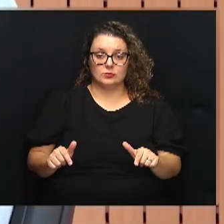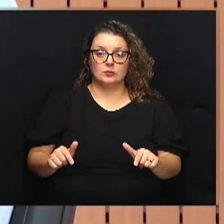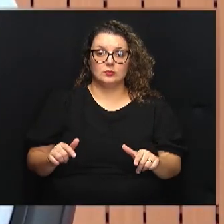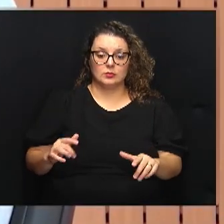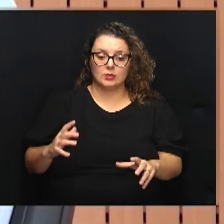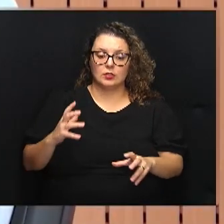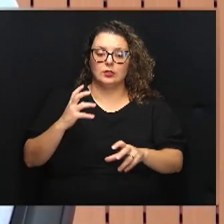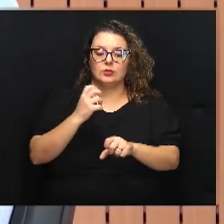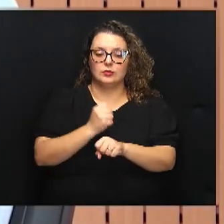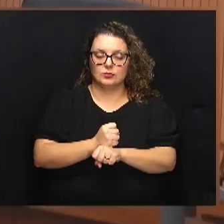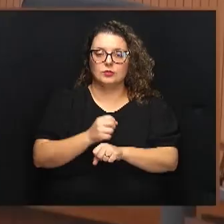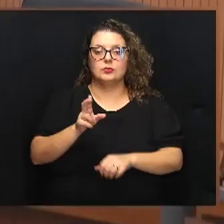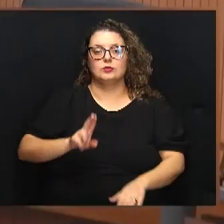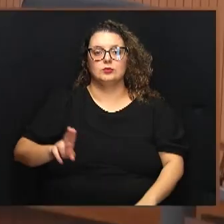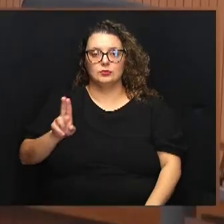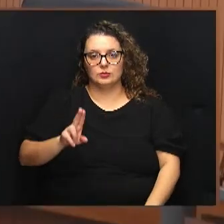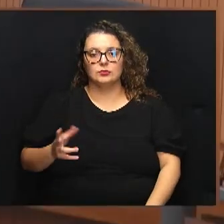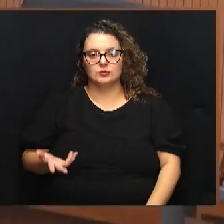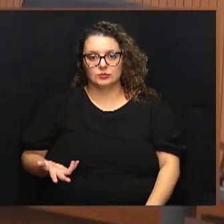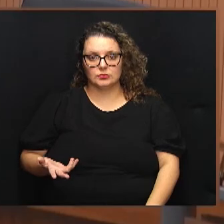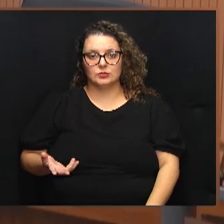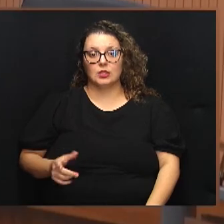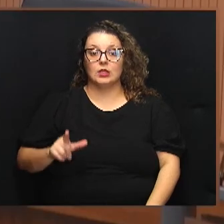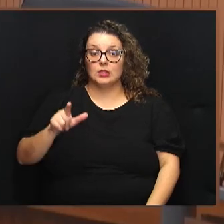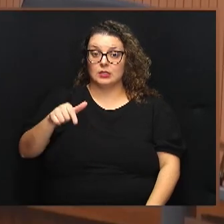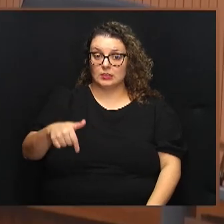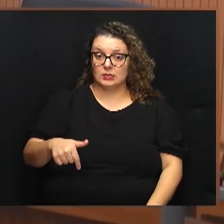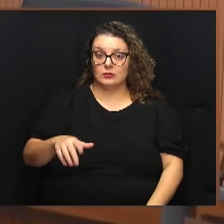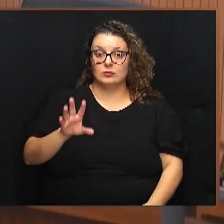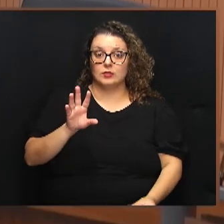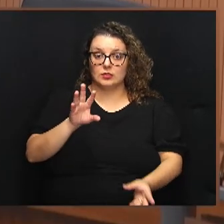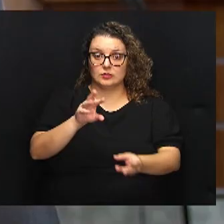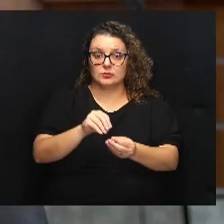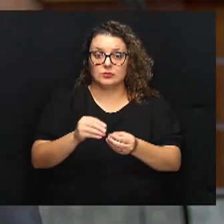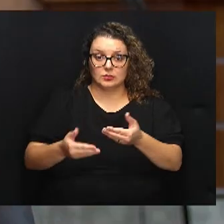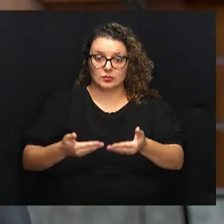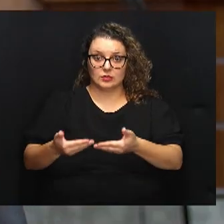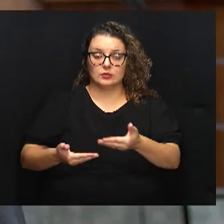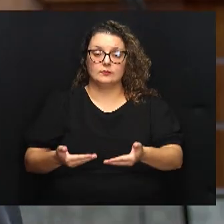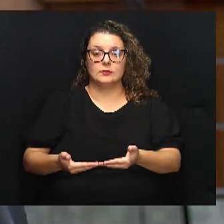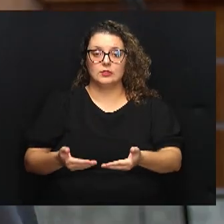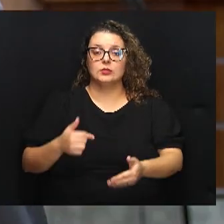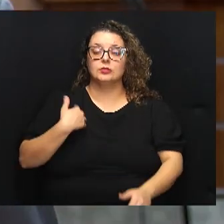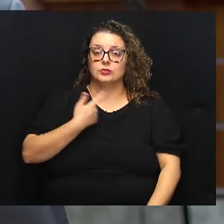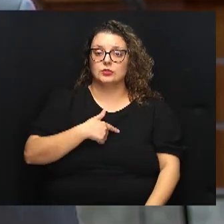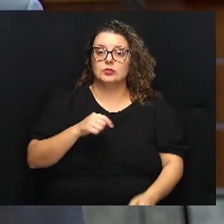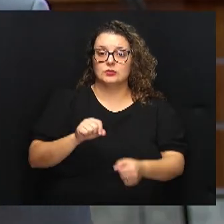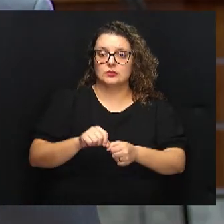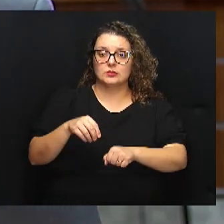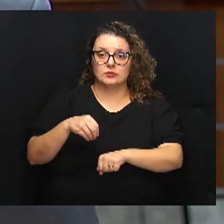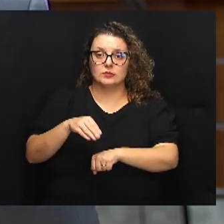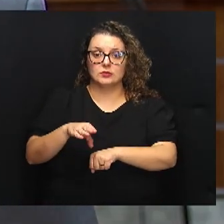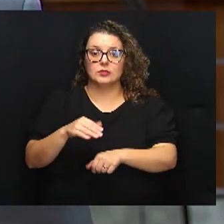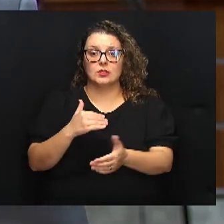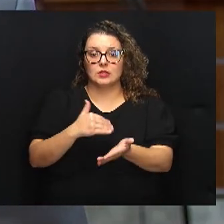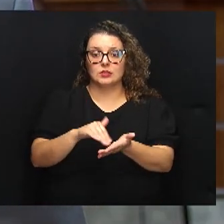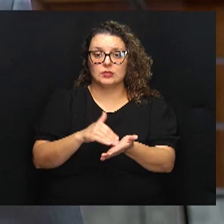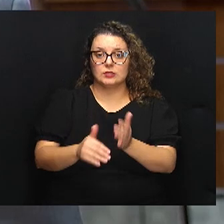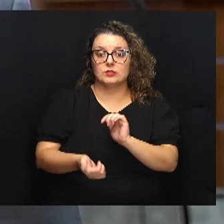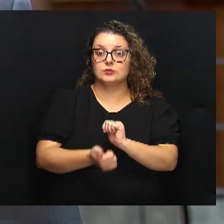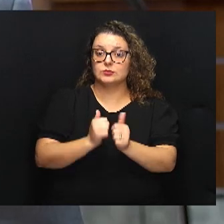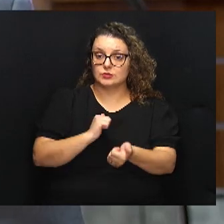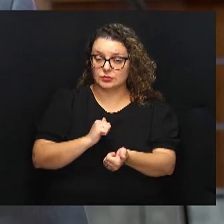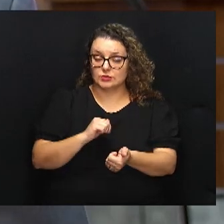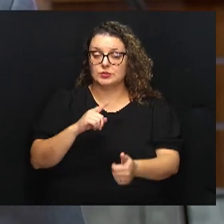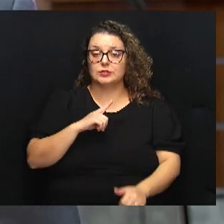plenamente utilizado após a conclusão dos serviços. A gente também fazer a indicação para a Secretaria de Esportes, que